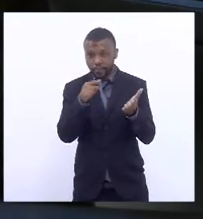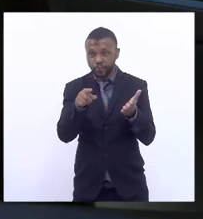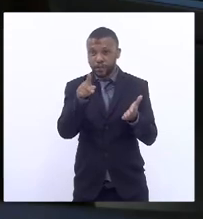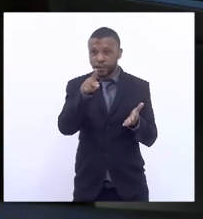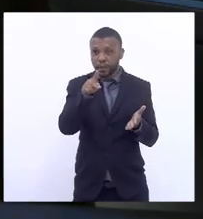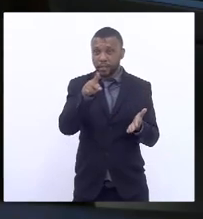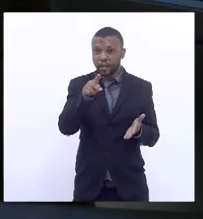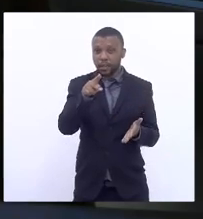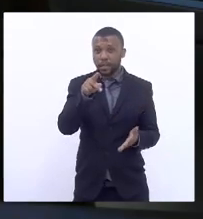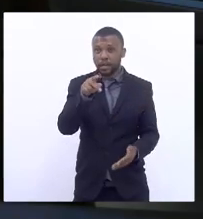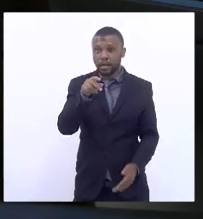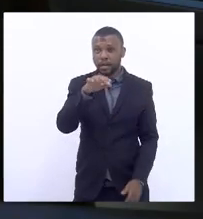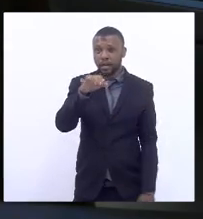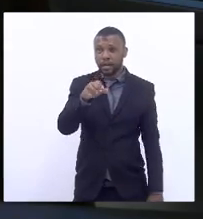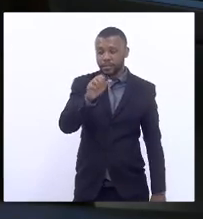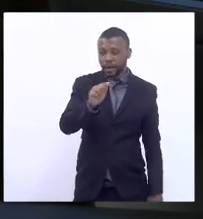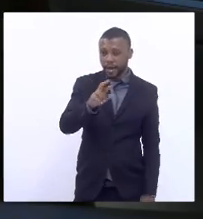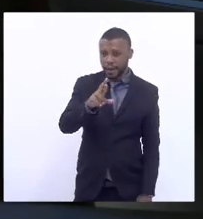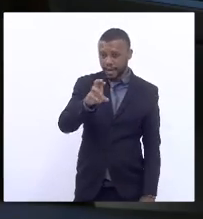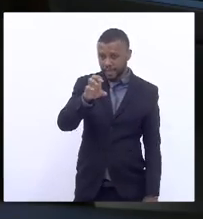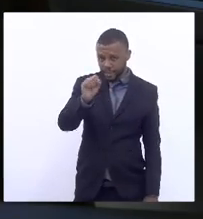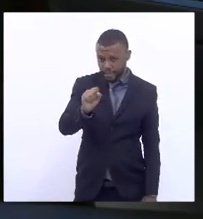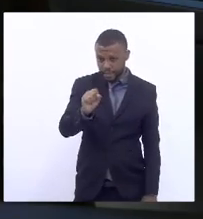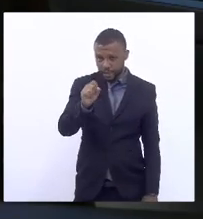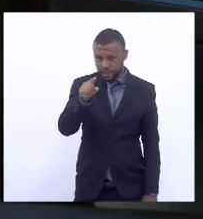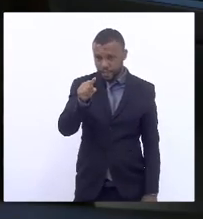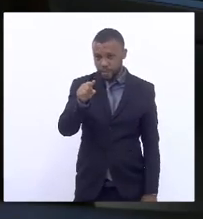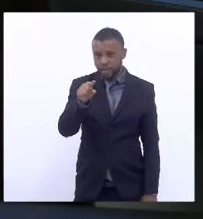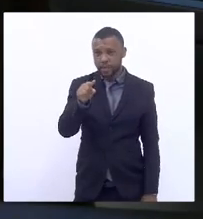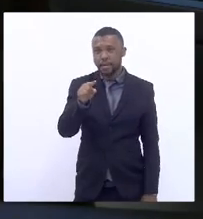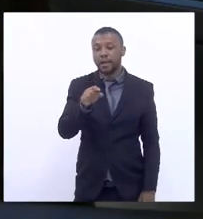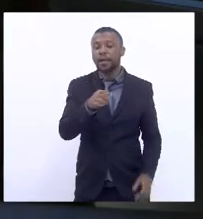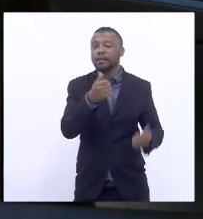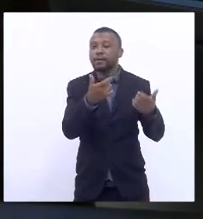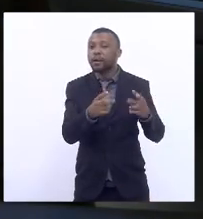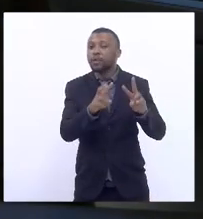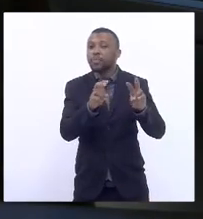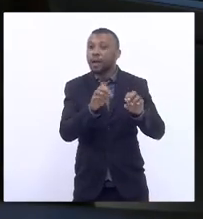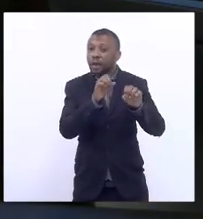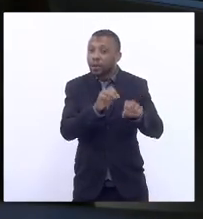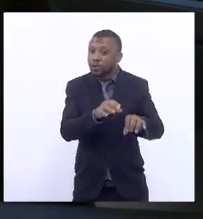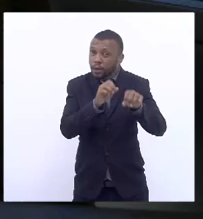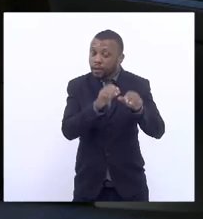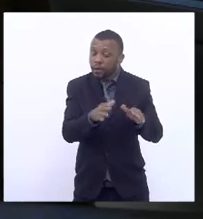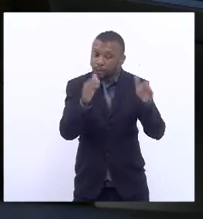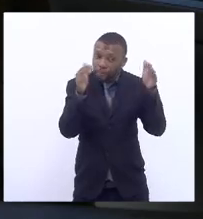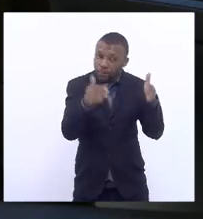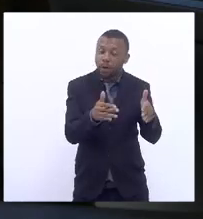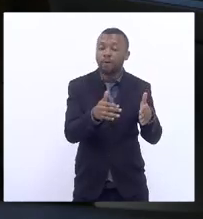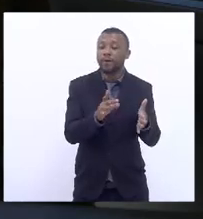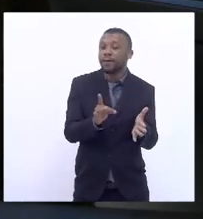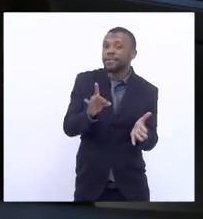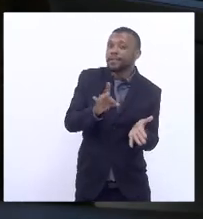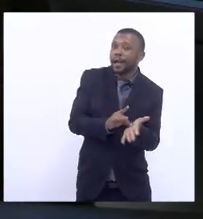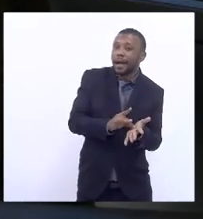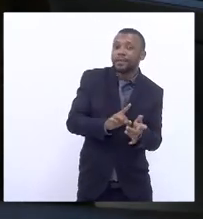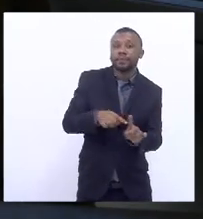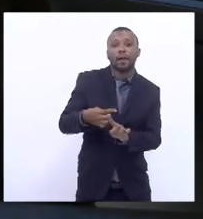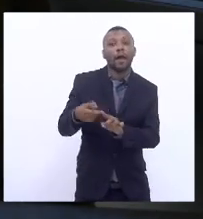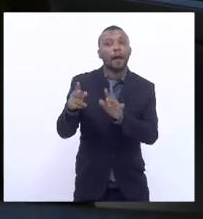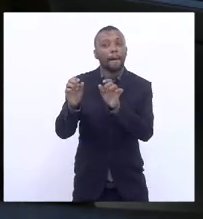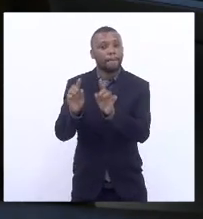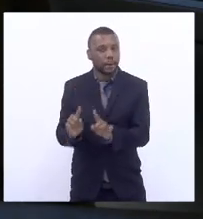professor da Escola Galega da Paz. Ele coloca educar para a verdade e a paz. Porque depois do